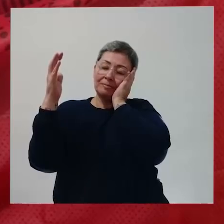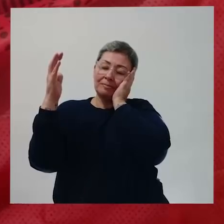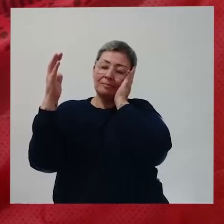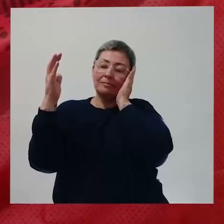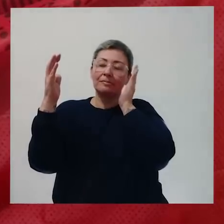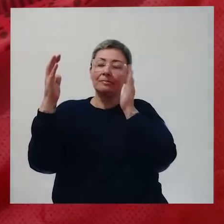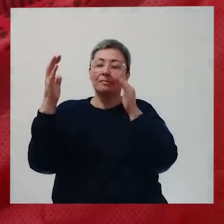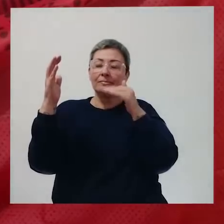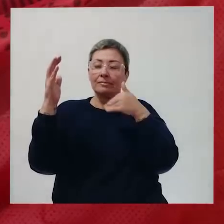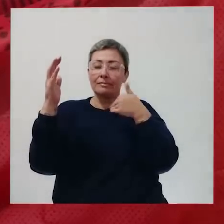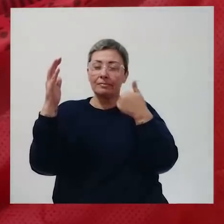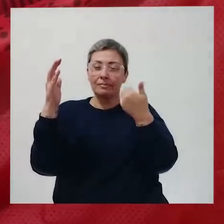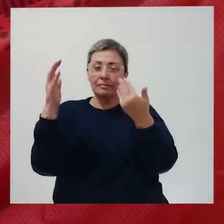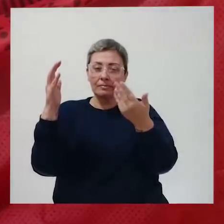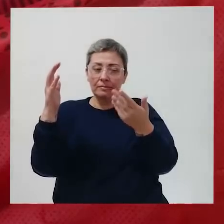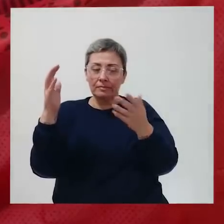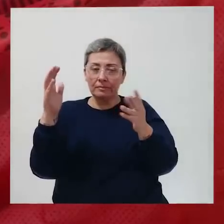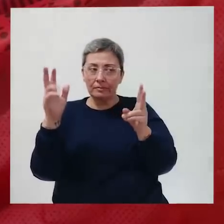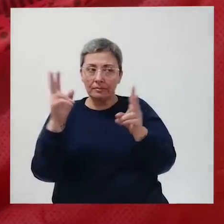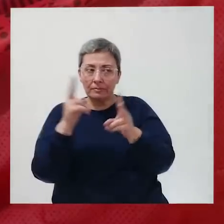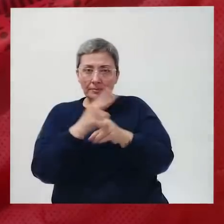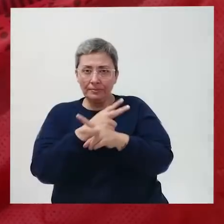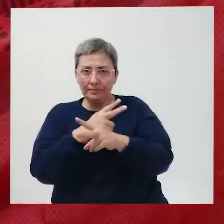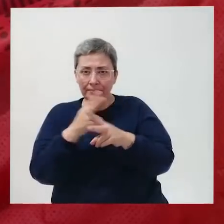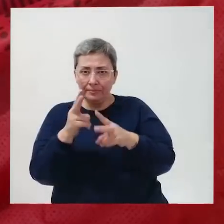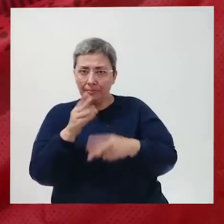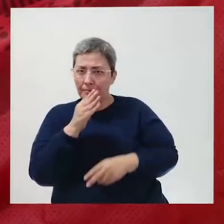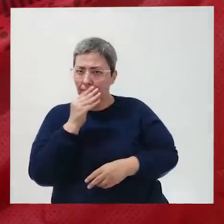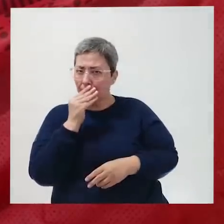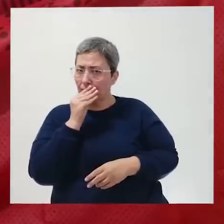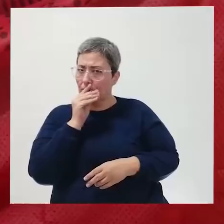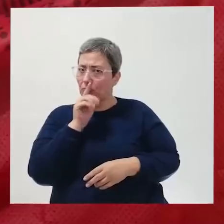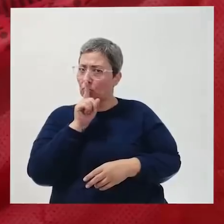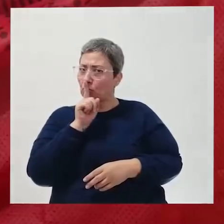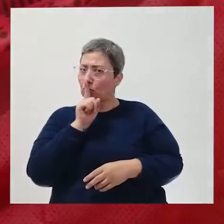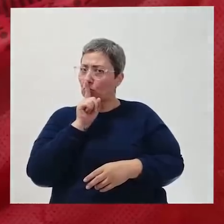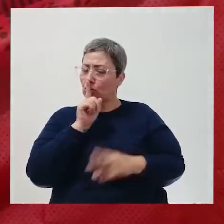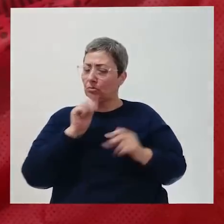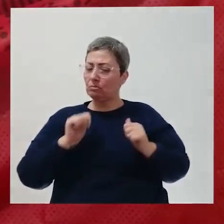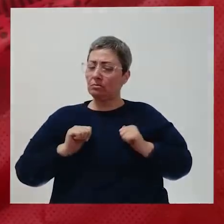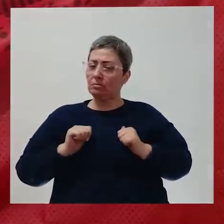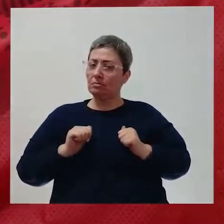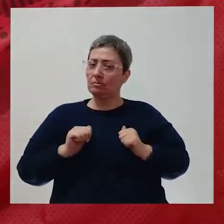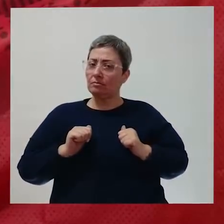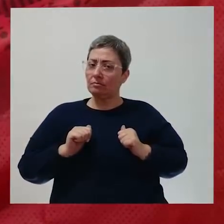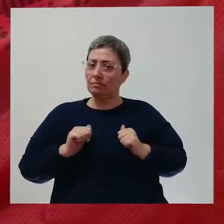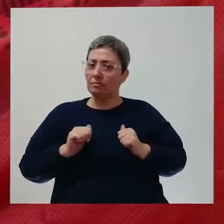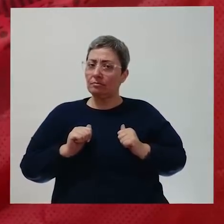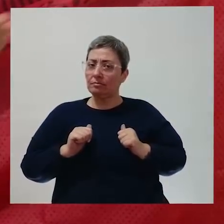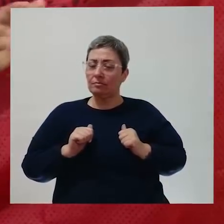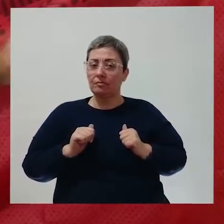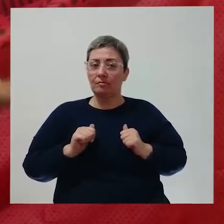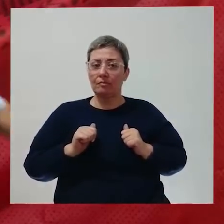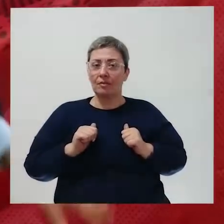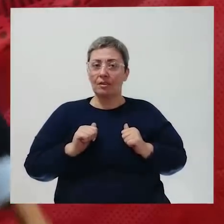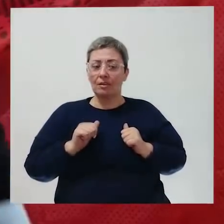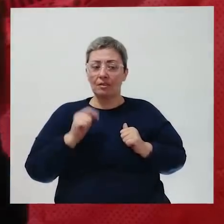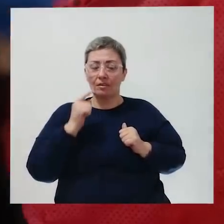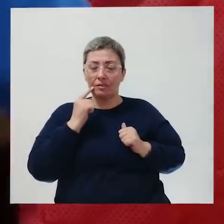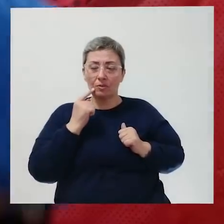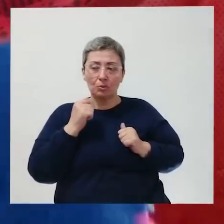Foi quando o vento, que estava bem quietinho no seu canto, chegou